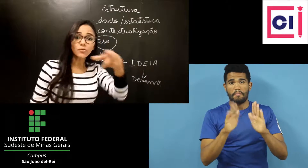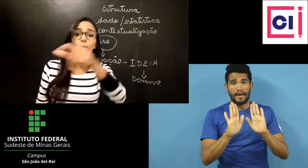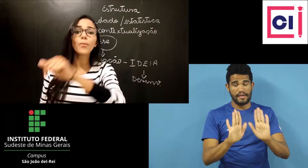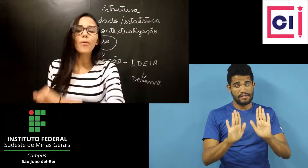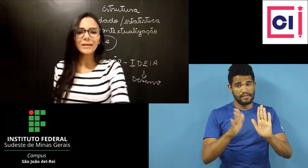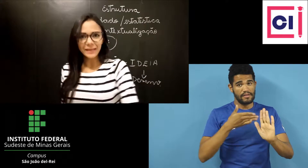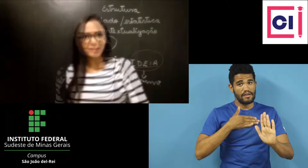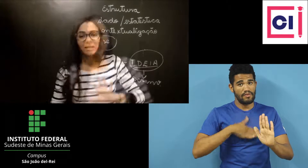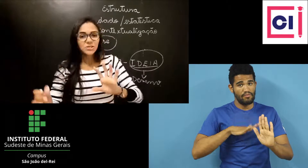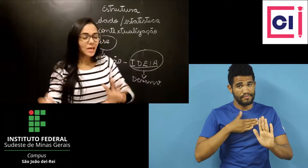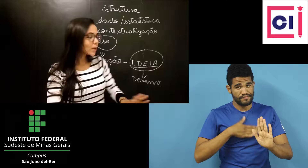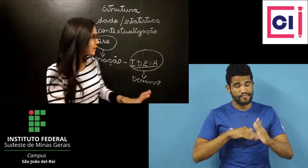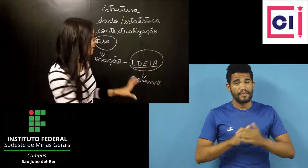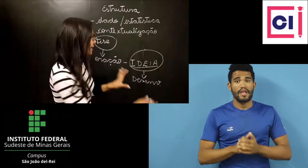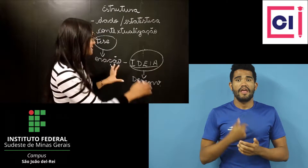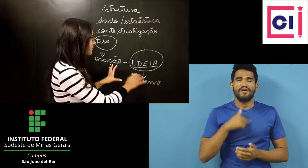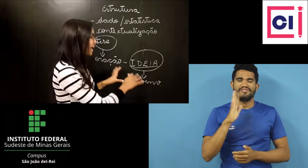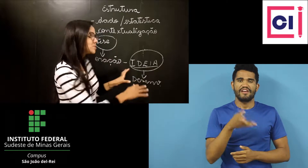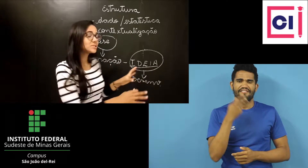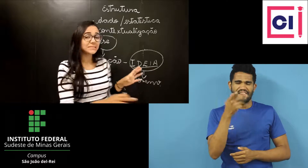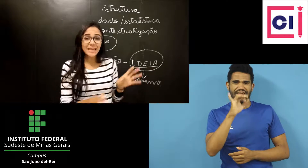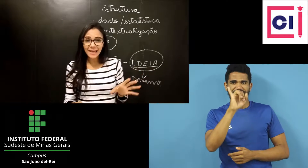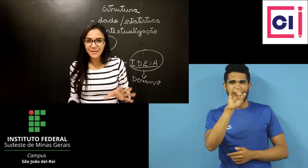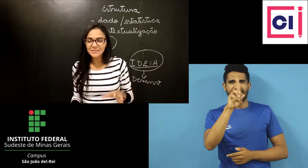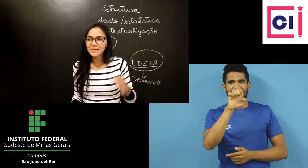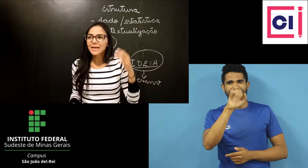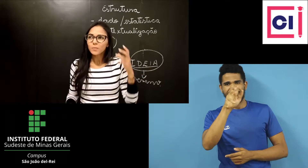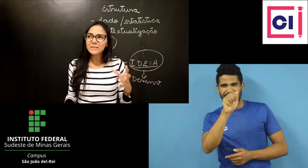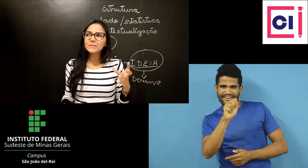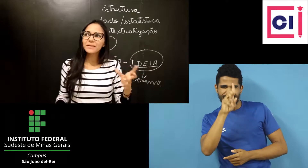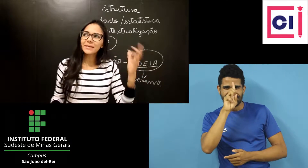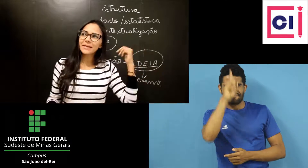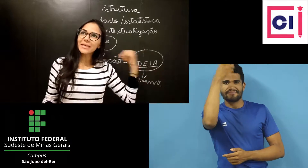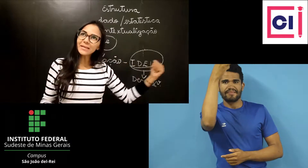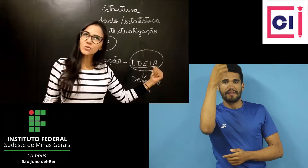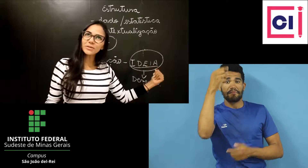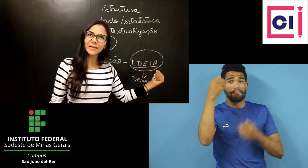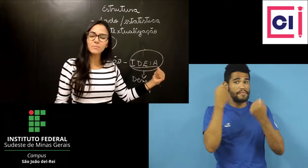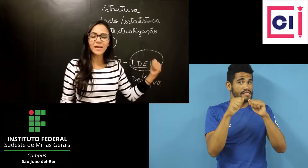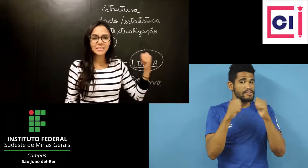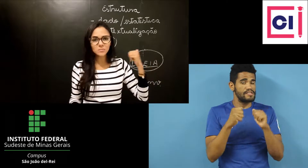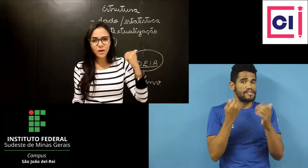Mas aí eu vou um pouco além. E já que eu entrei nessa parte de ideias, eu percebi